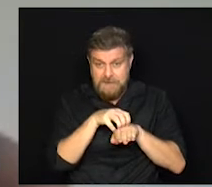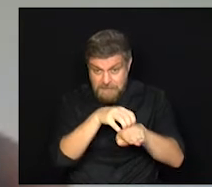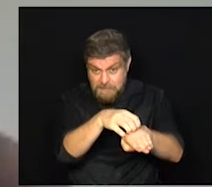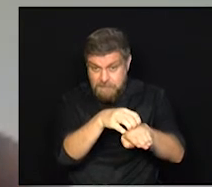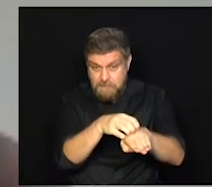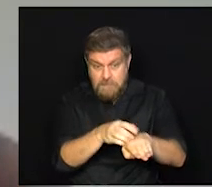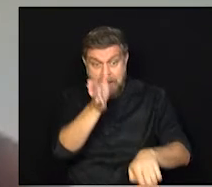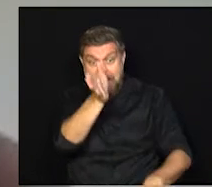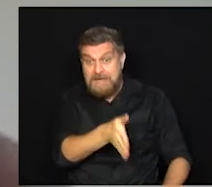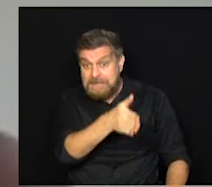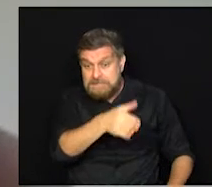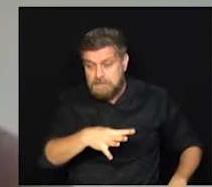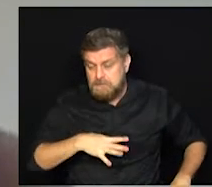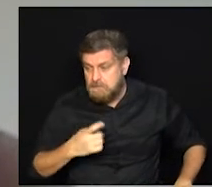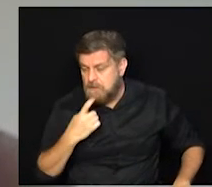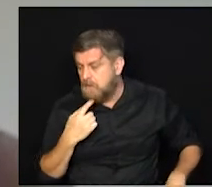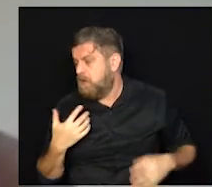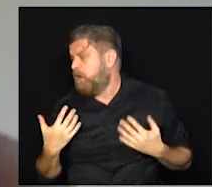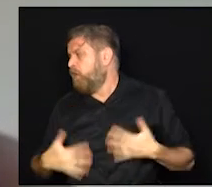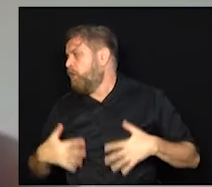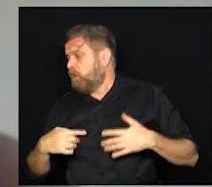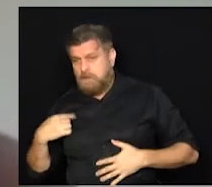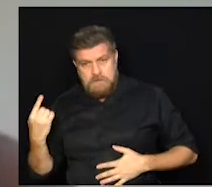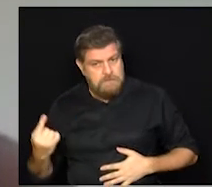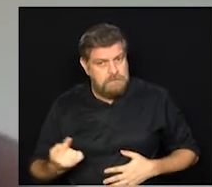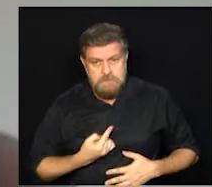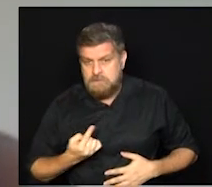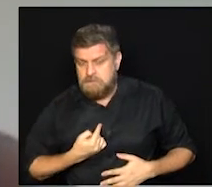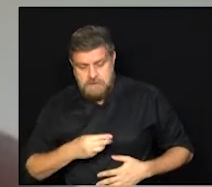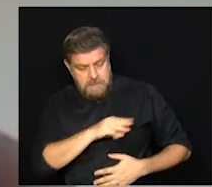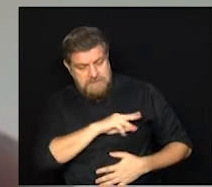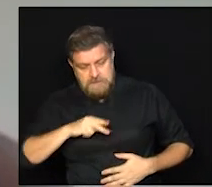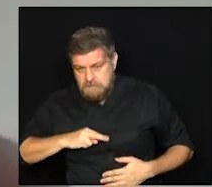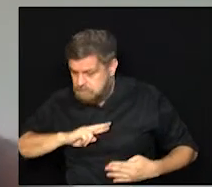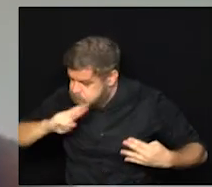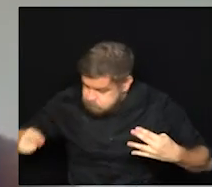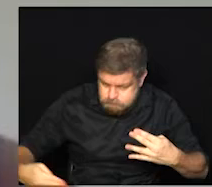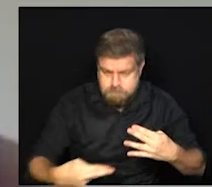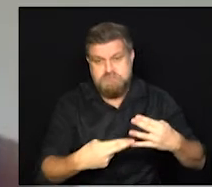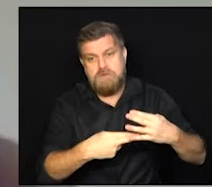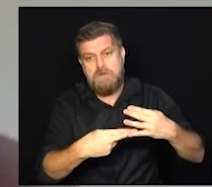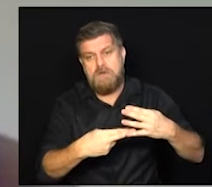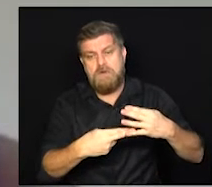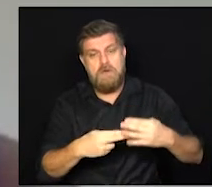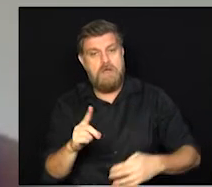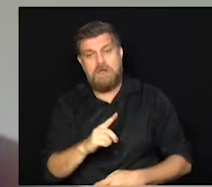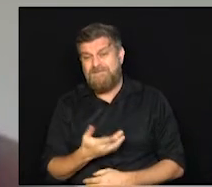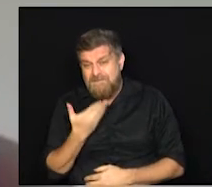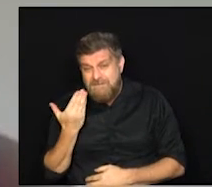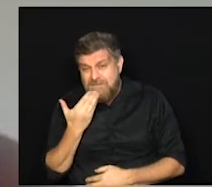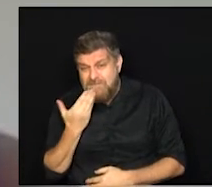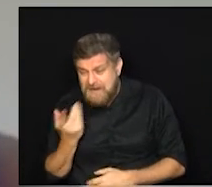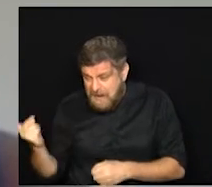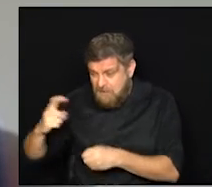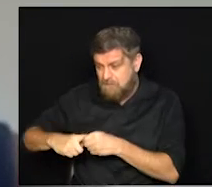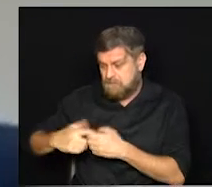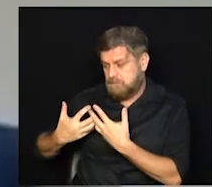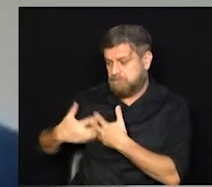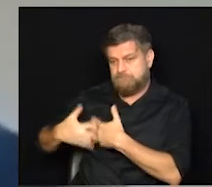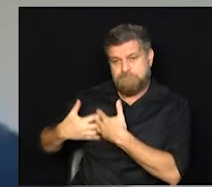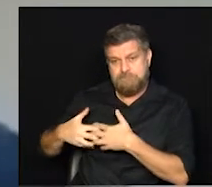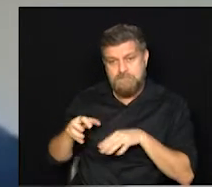em Campinas, que nós recorremos ao Ministério Público e não foi fácil conseguimos que voltasse